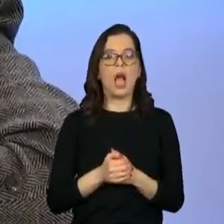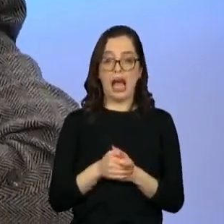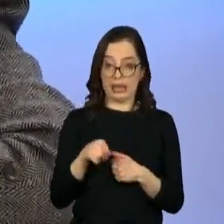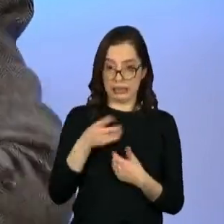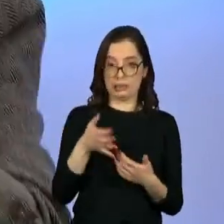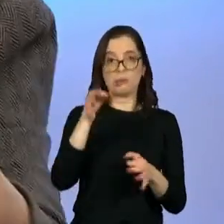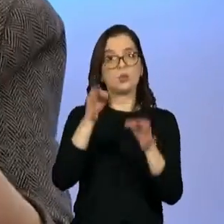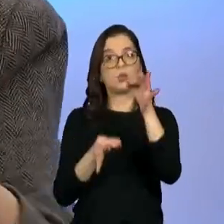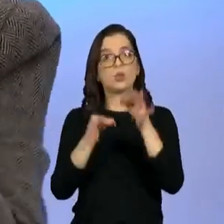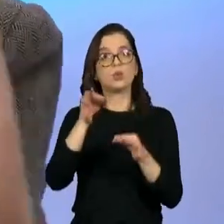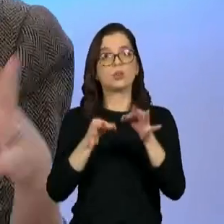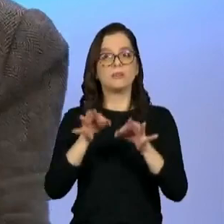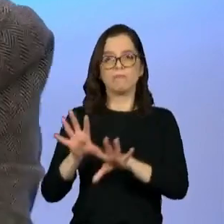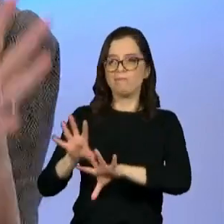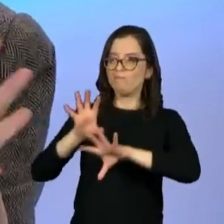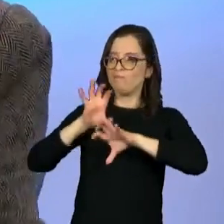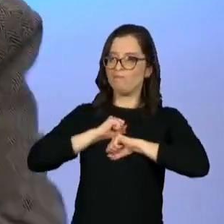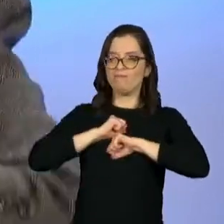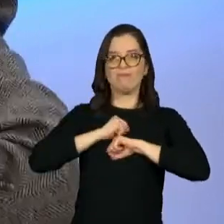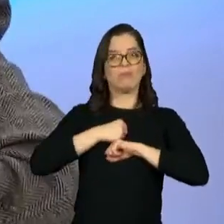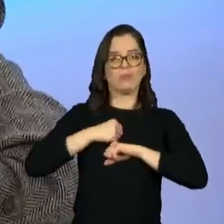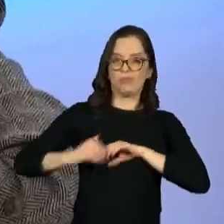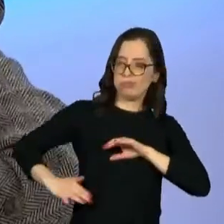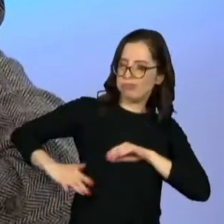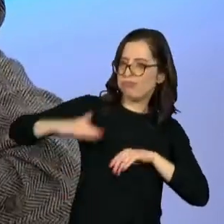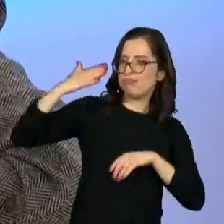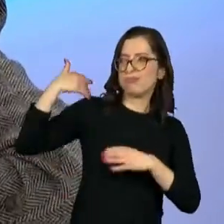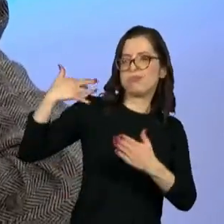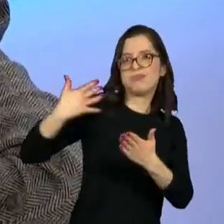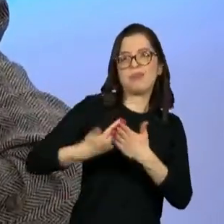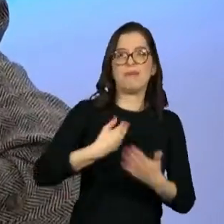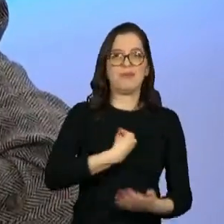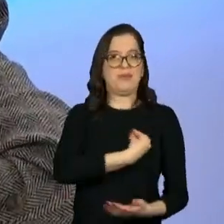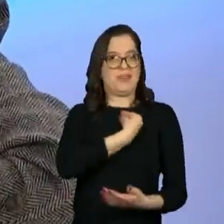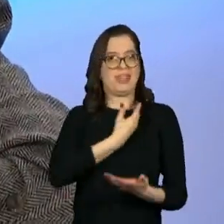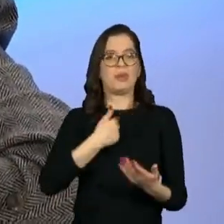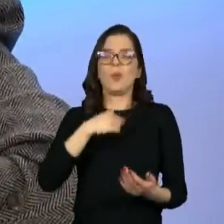Dinheiro Não Compra. Parece que eu só li esses dois livros.